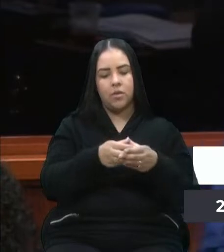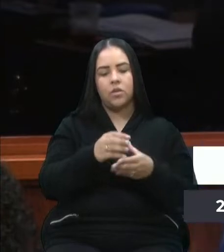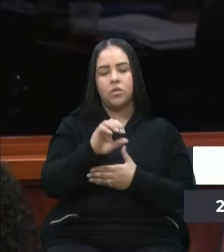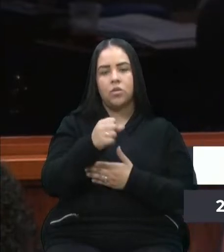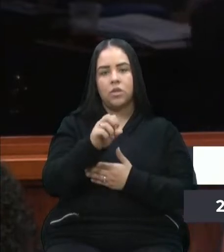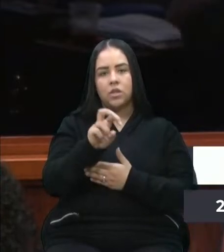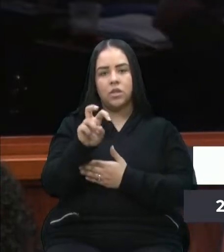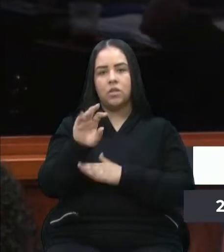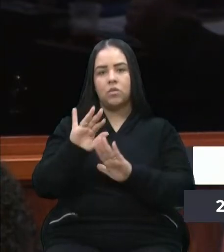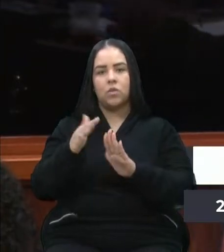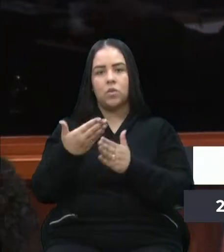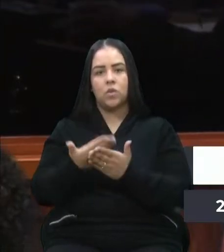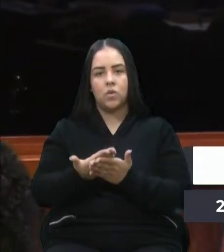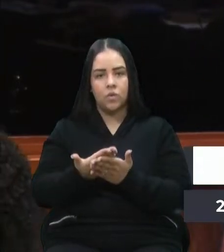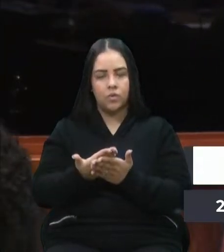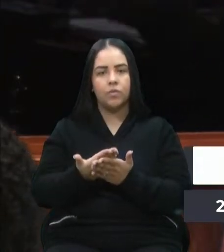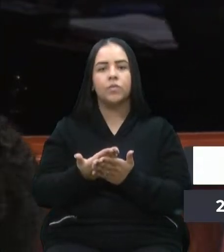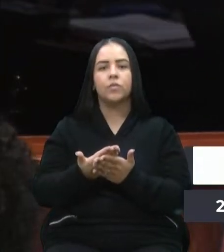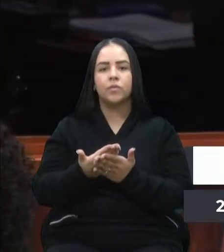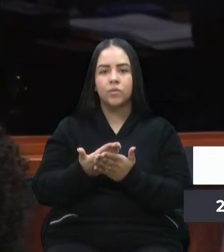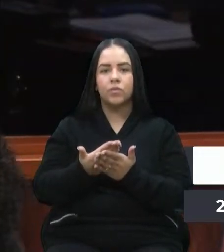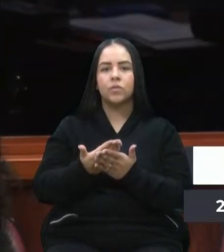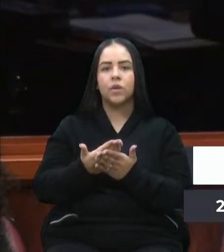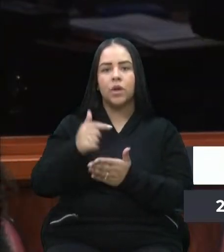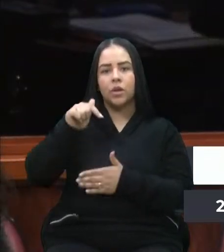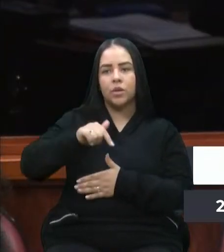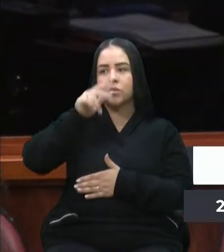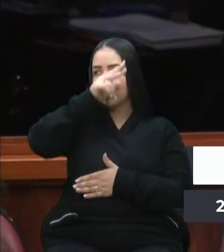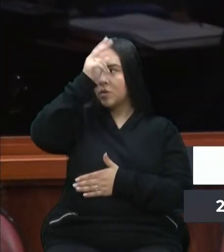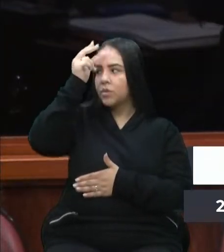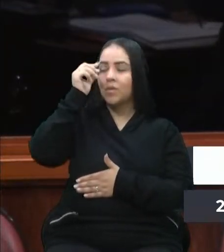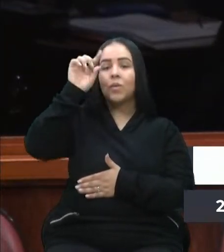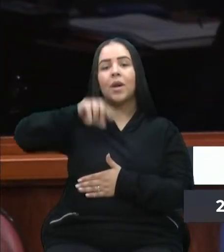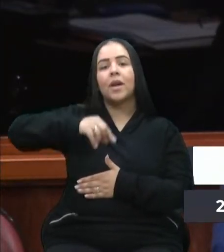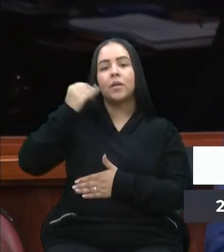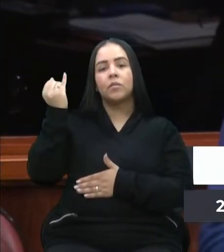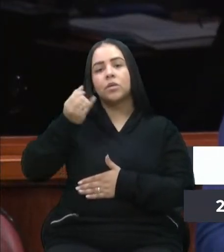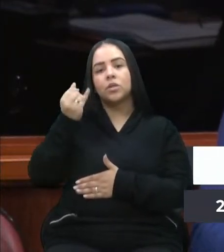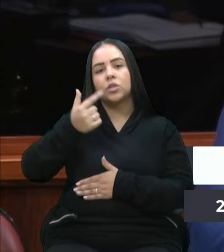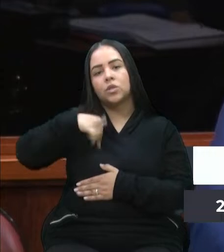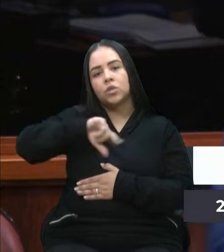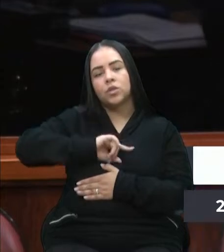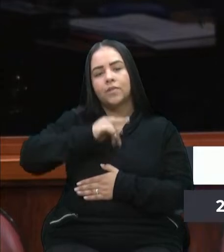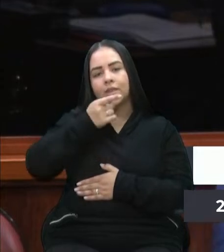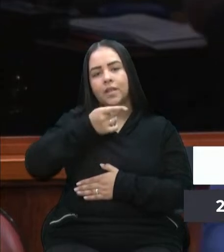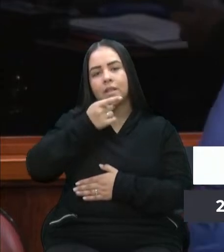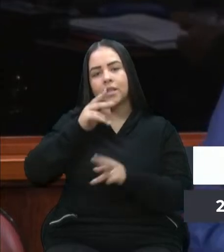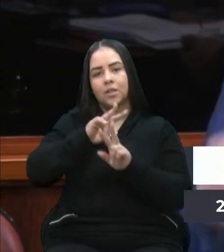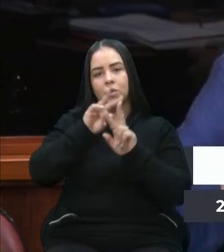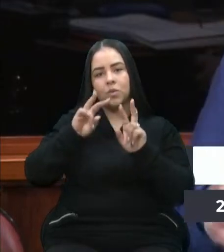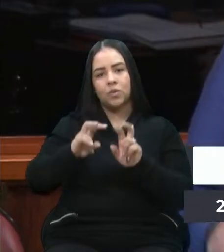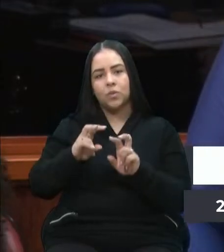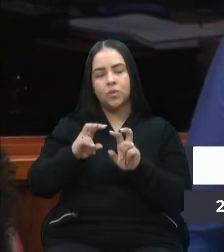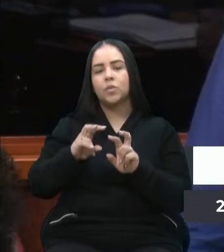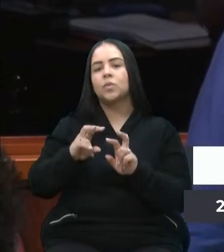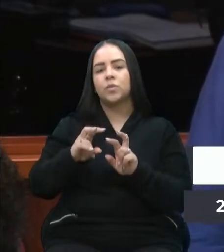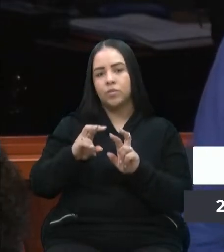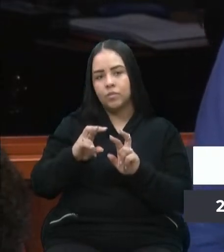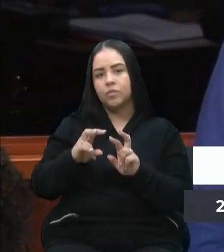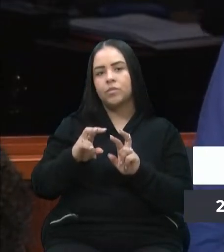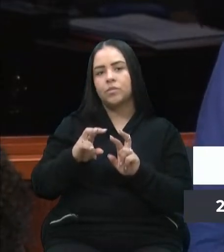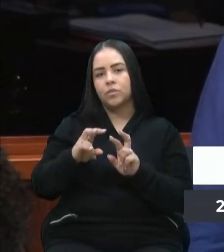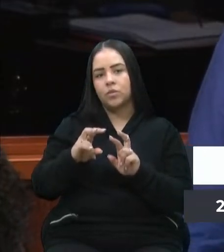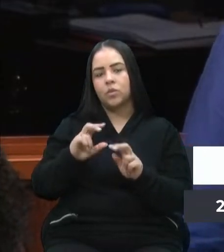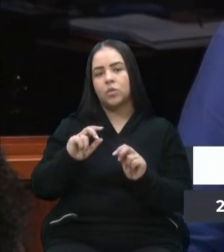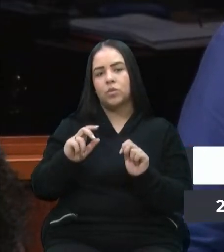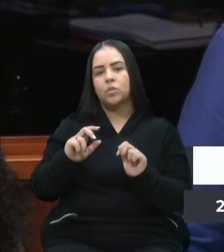85 escolas municipais. Então, é importante tratarmos e falarmos sobre esse assunto com